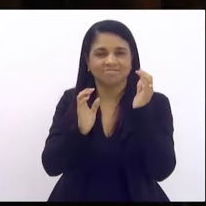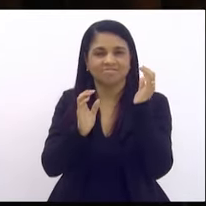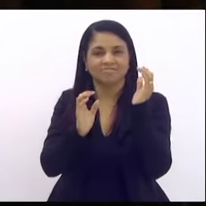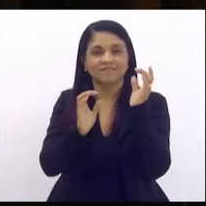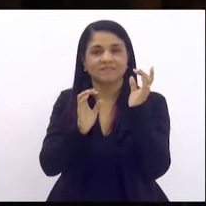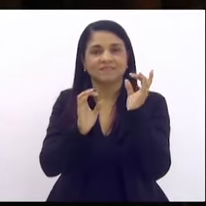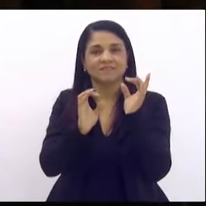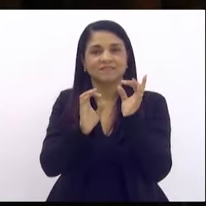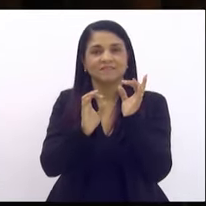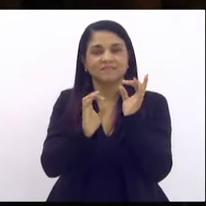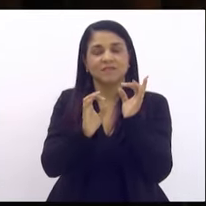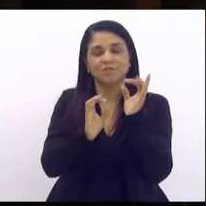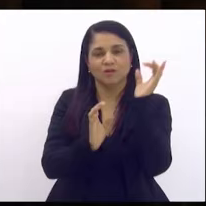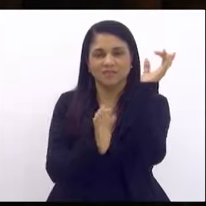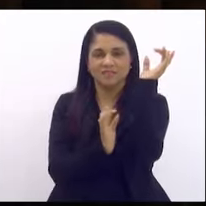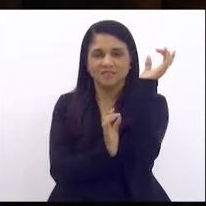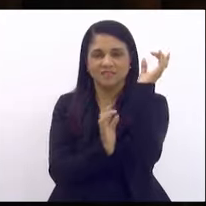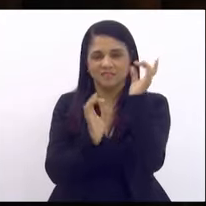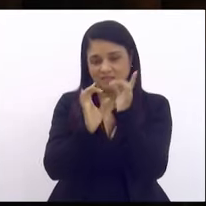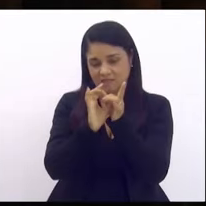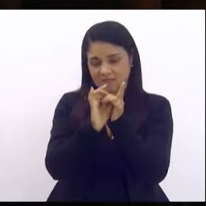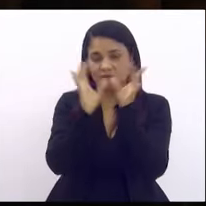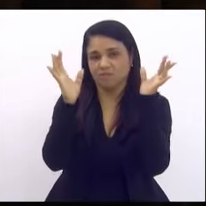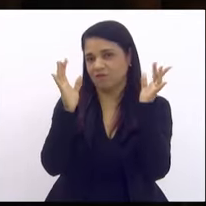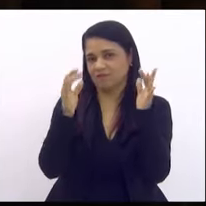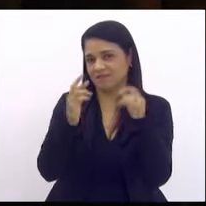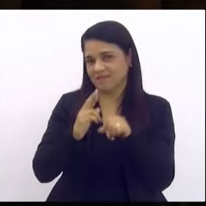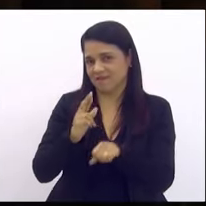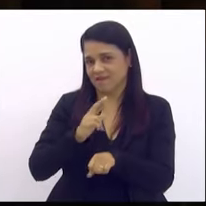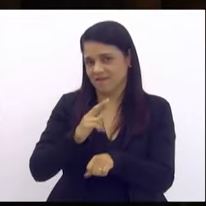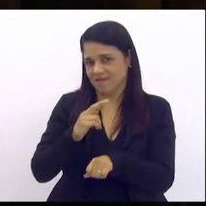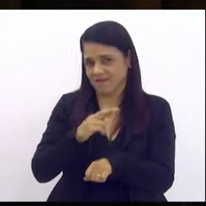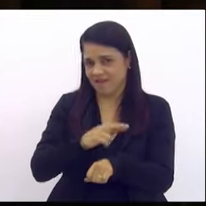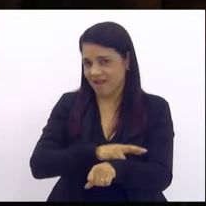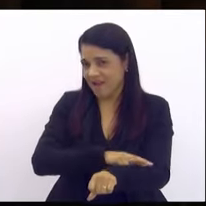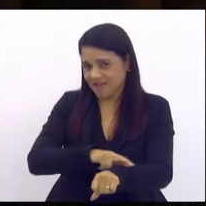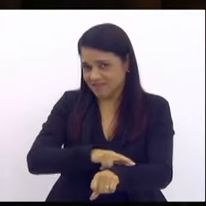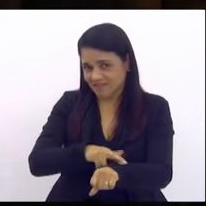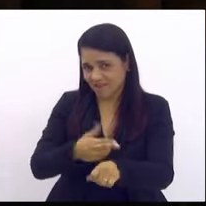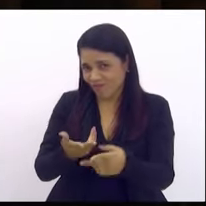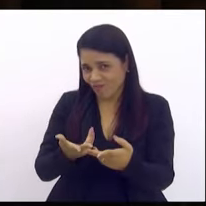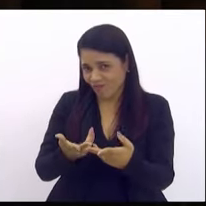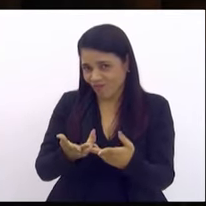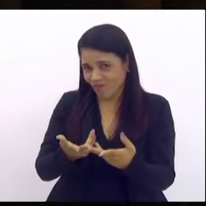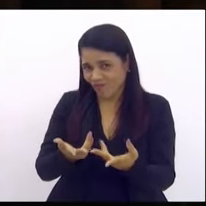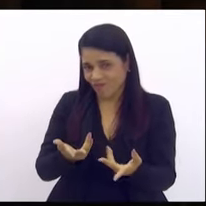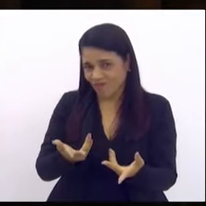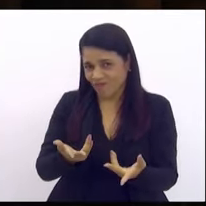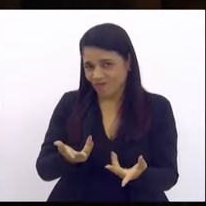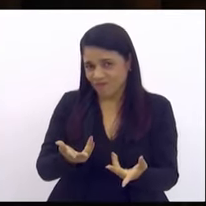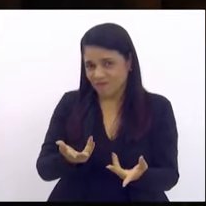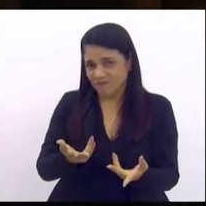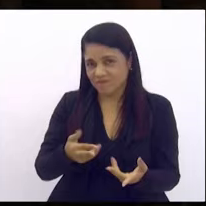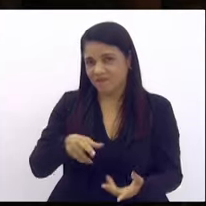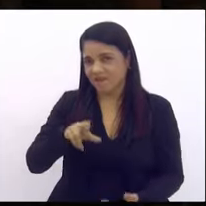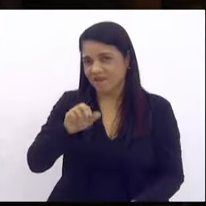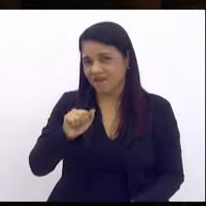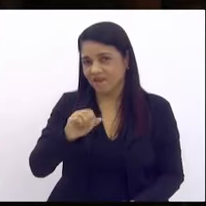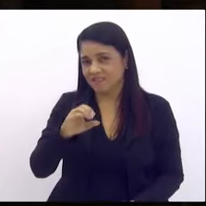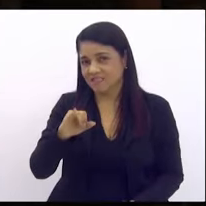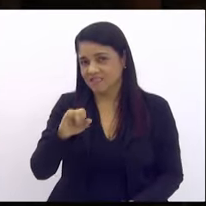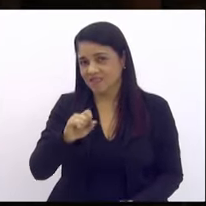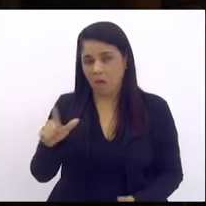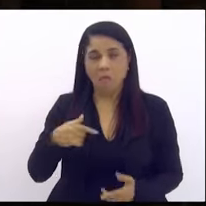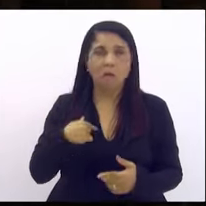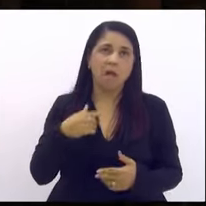racial mas é evidente que não a democracia racial no nosso país só porque Ah mas somos missen ados pai